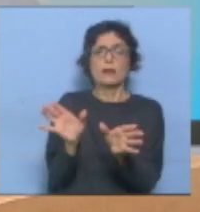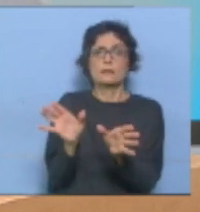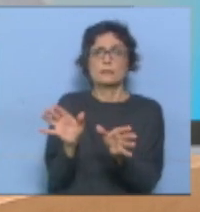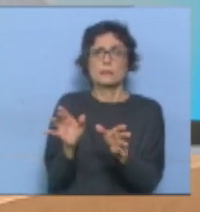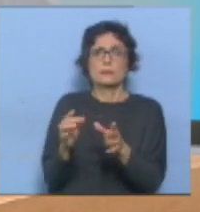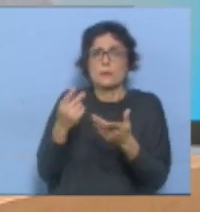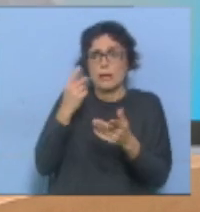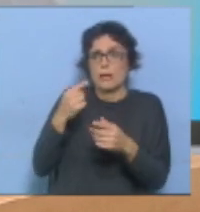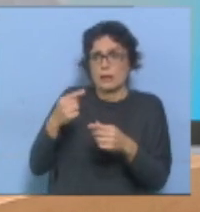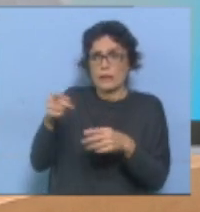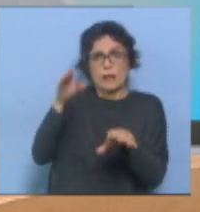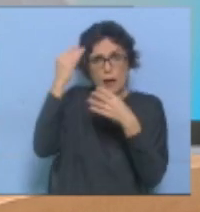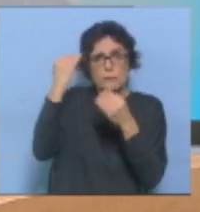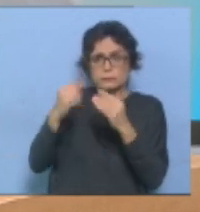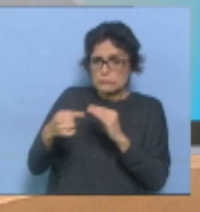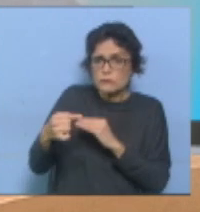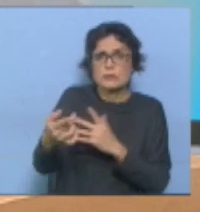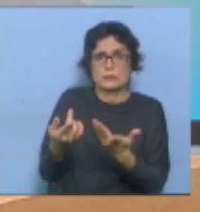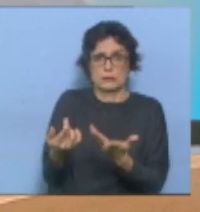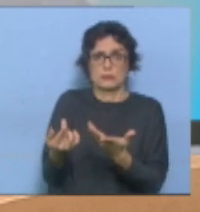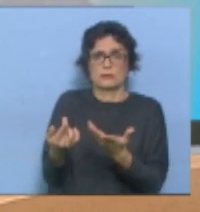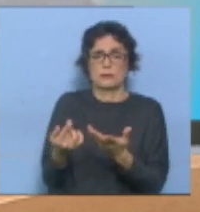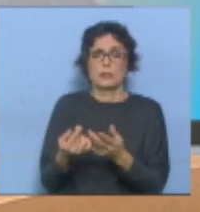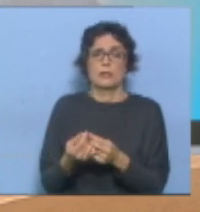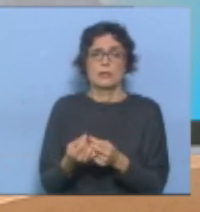coisas. Isso faz-se na medida do que podemos e sabemos.